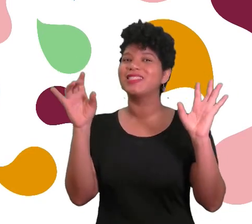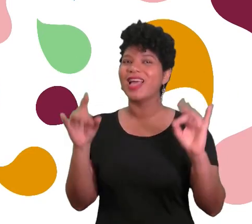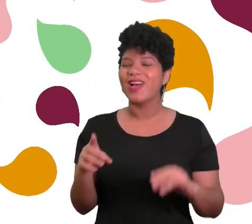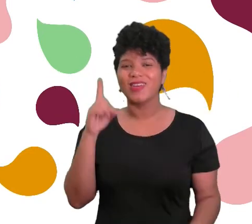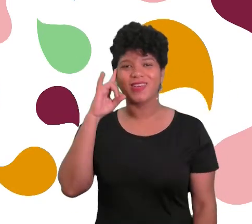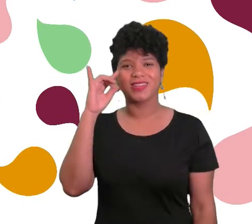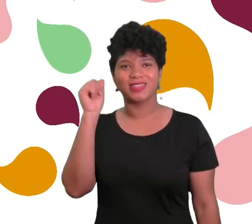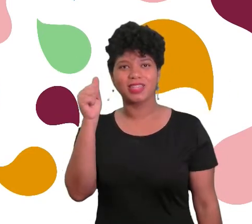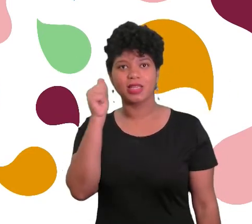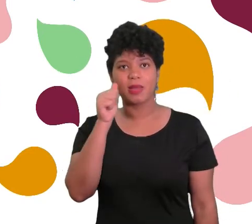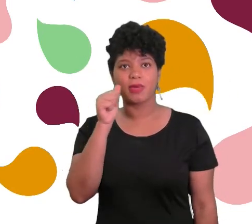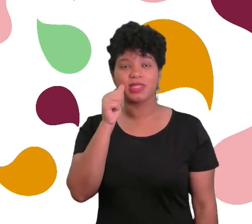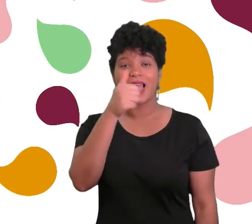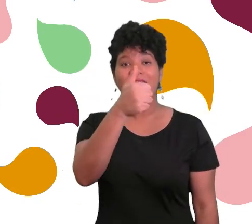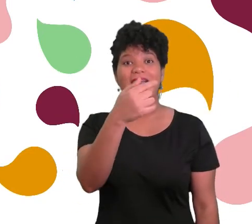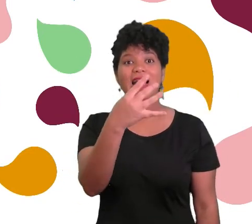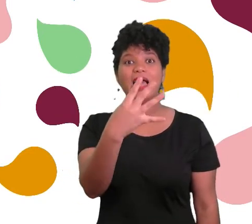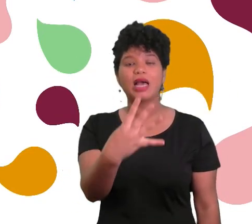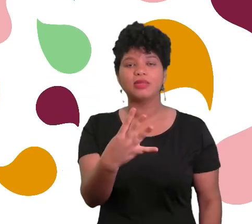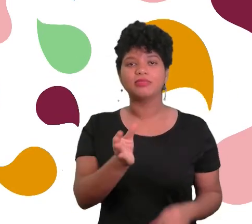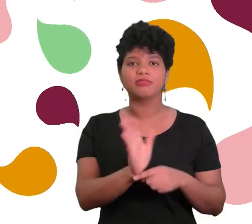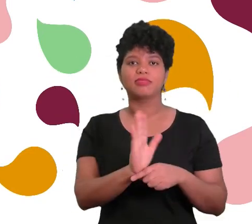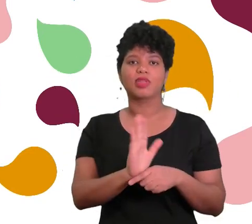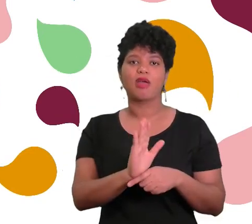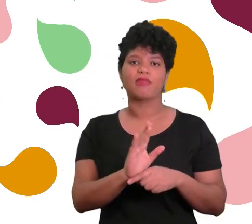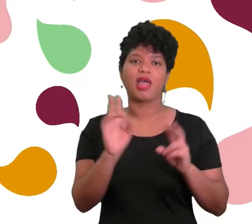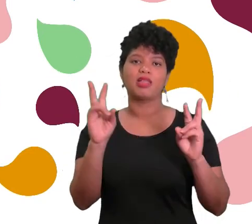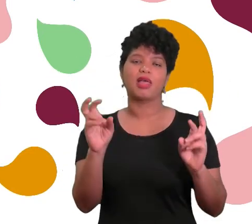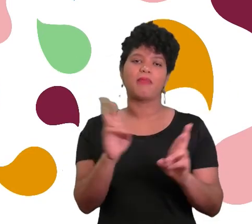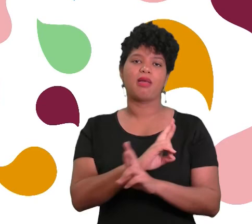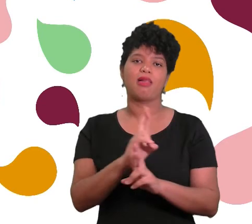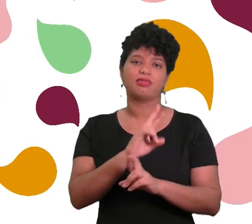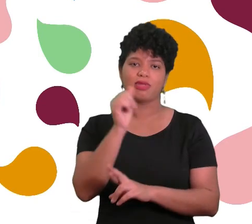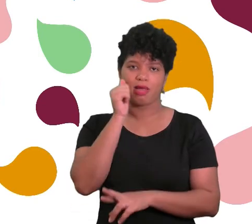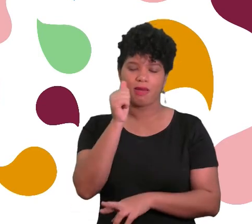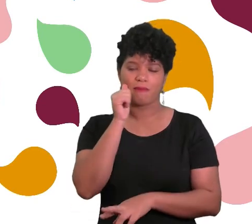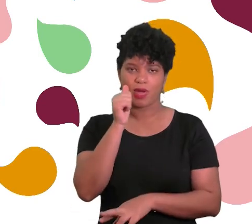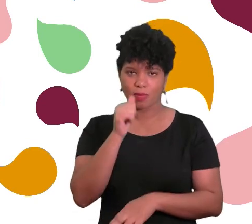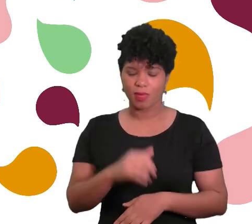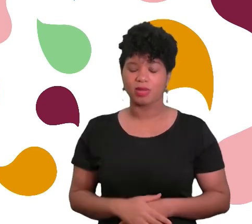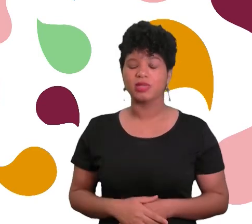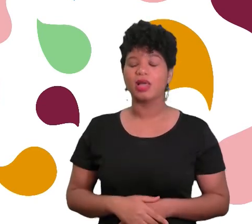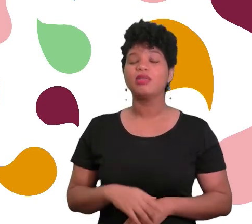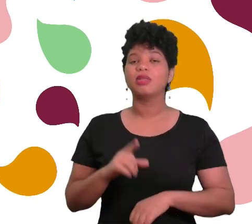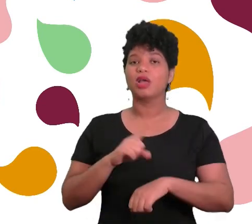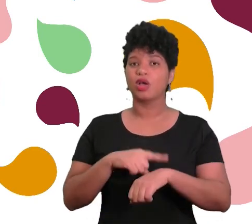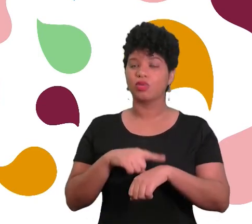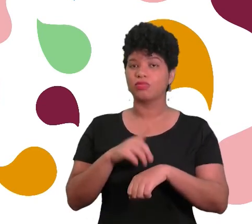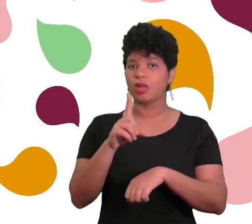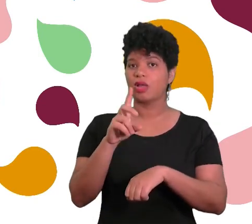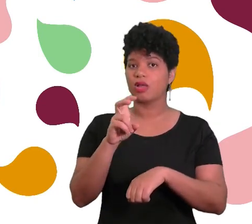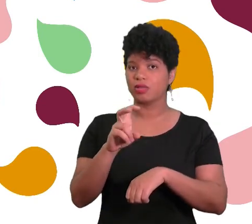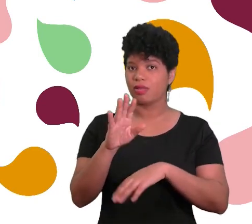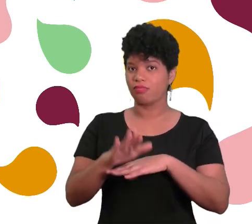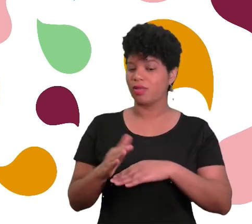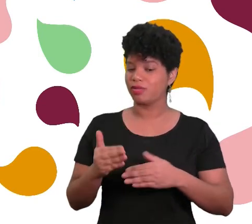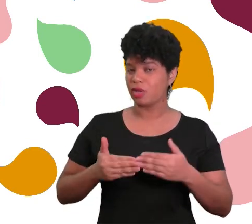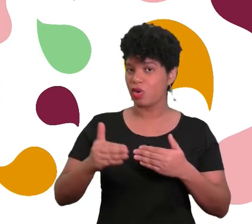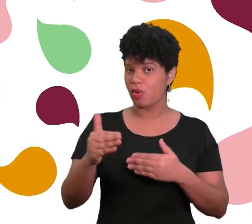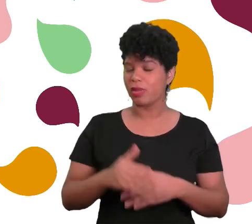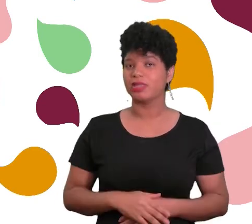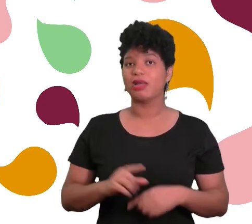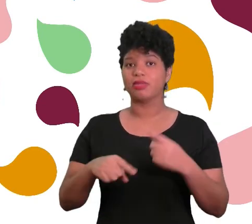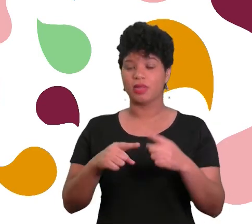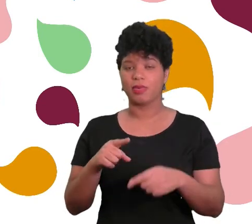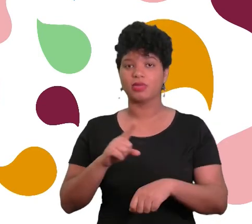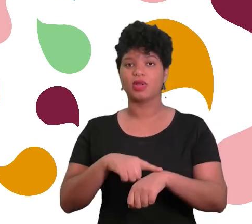Internacional da Mulher. São 14 filmes que se relacionam com o tema, eles são exibidos sempre a partir das 15 horas. E às 17